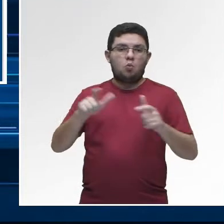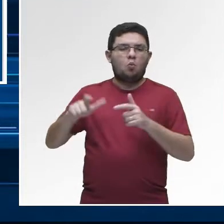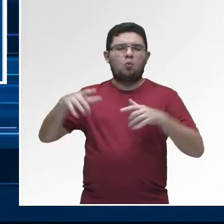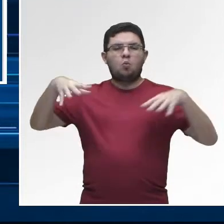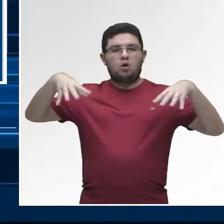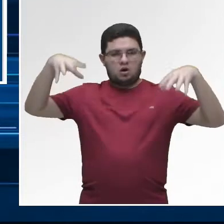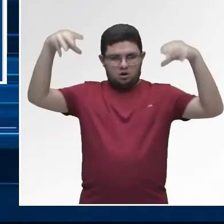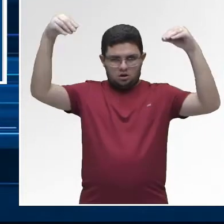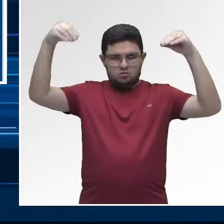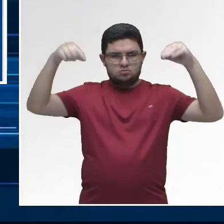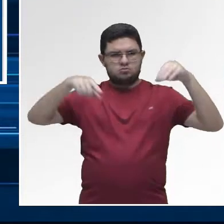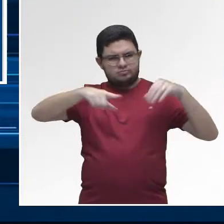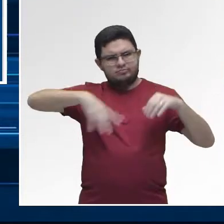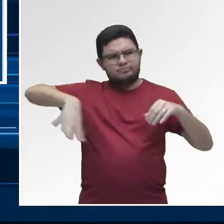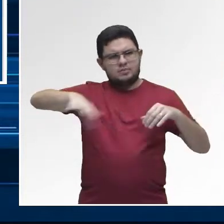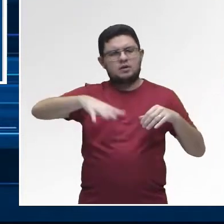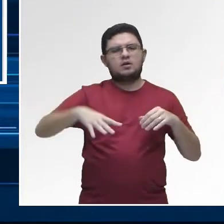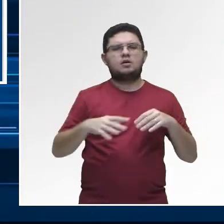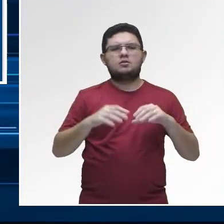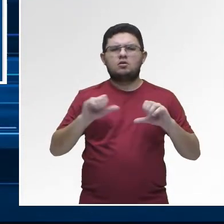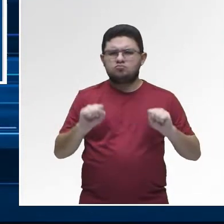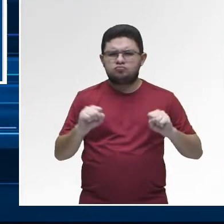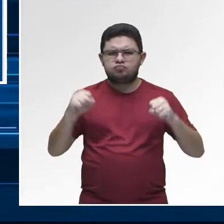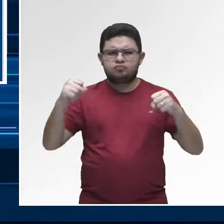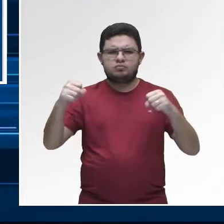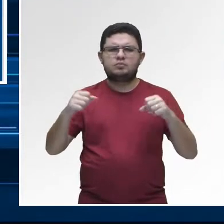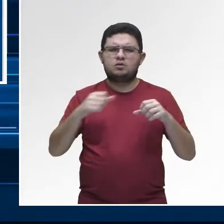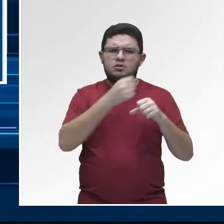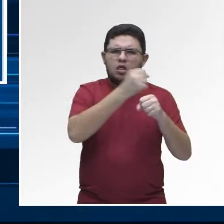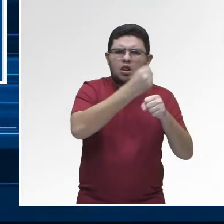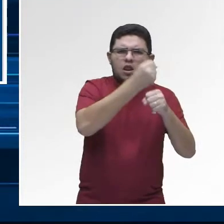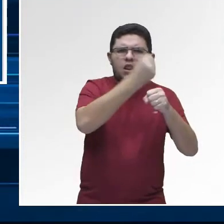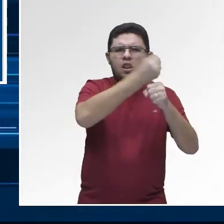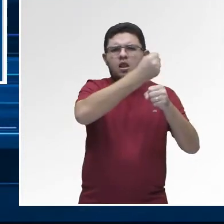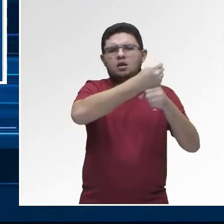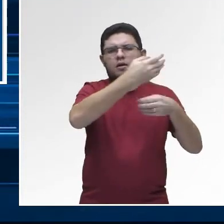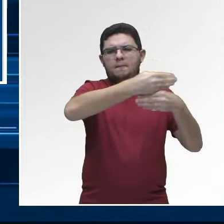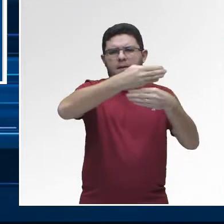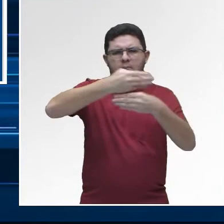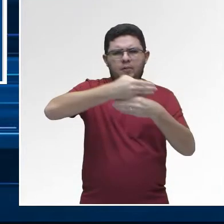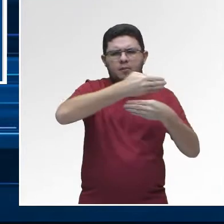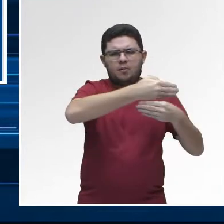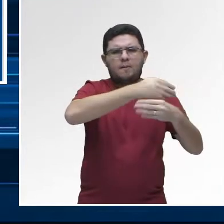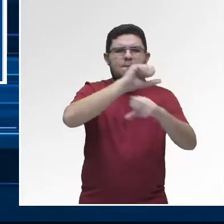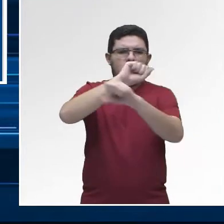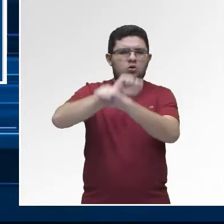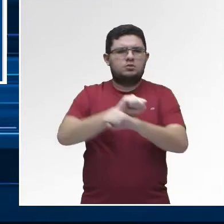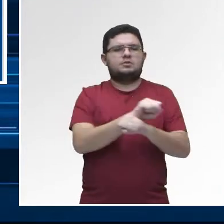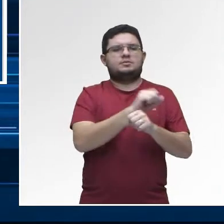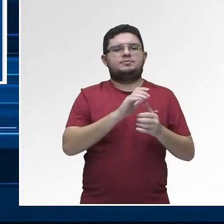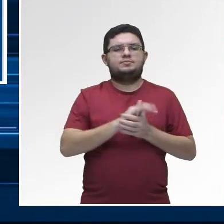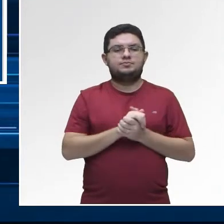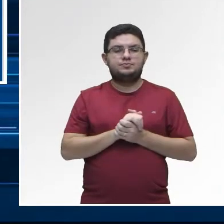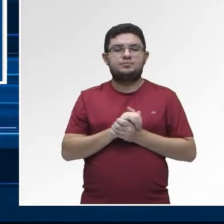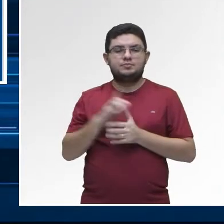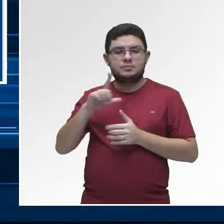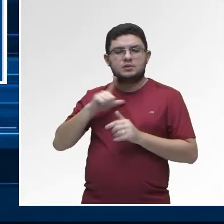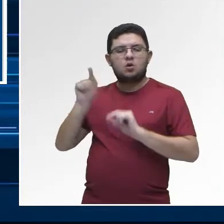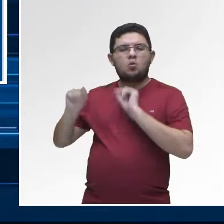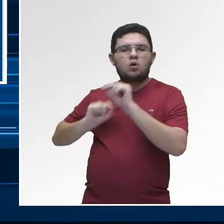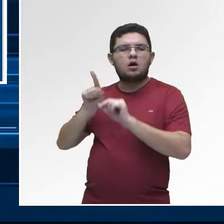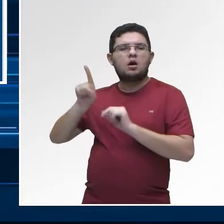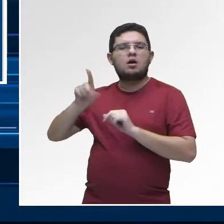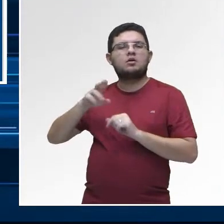fortificados, né? Detinham a posse das terras e dentro delas exerciam autoridade sobre